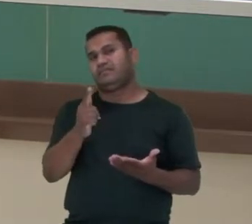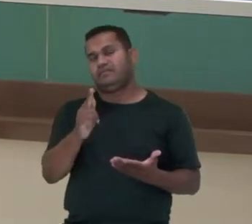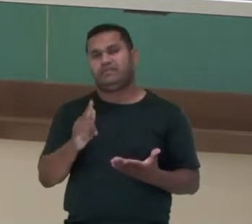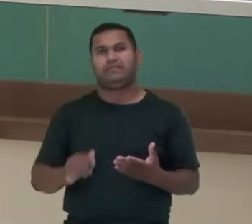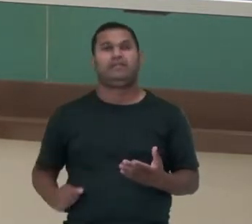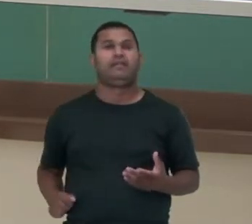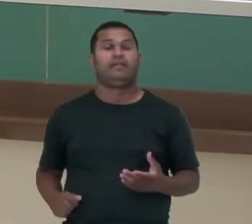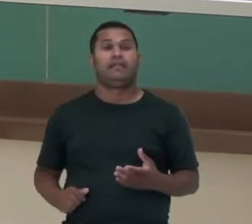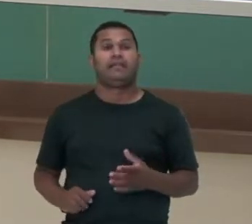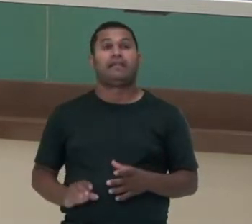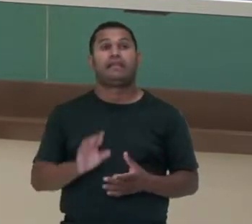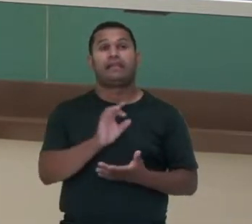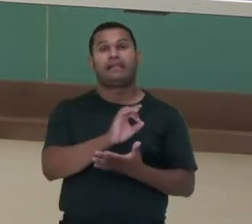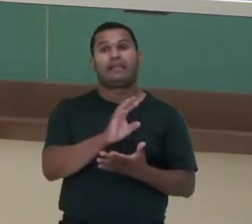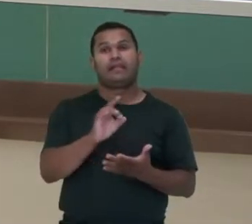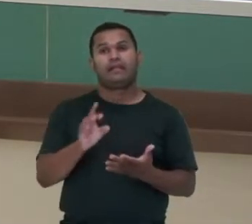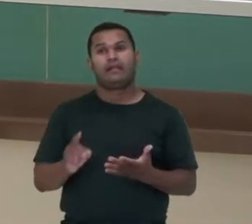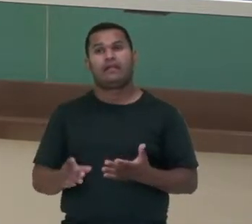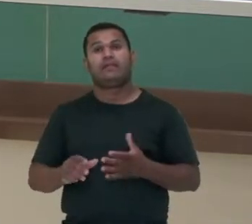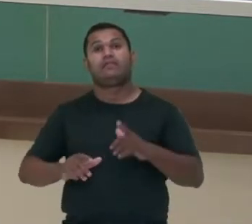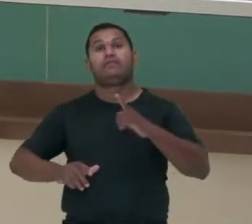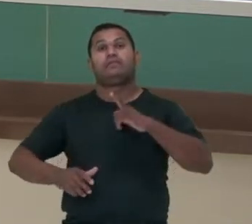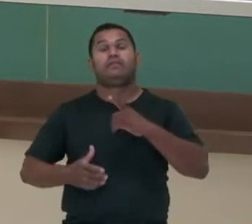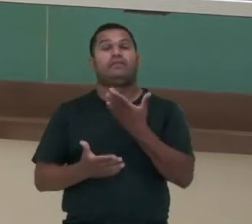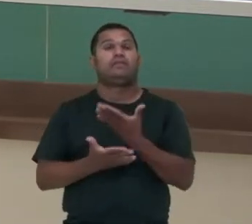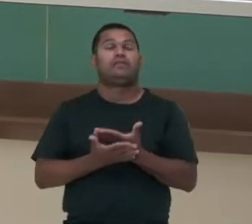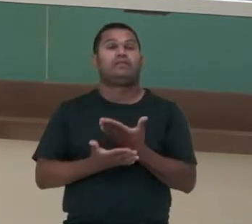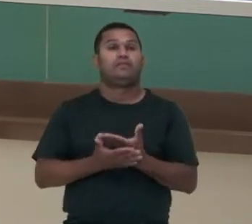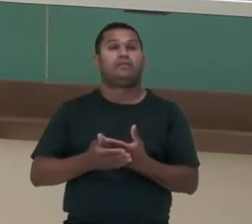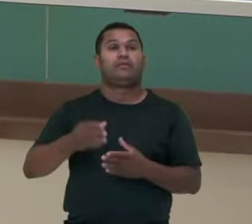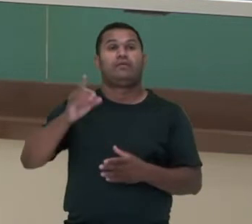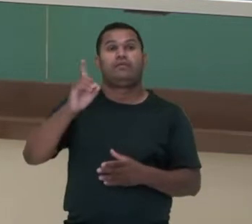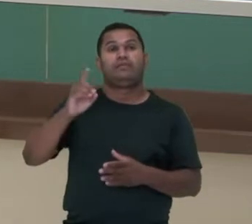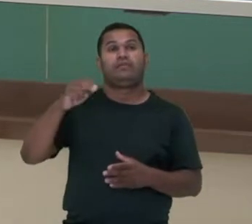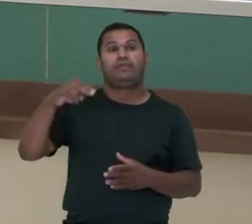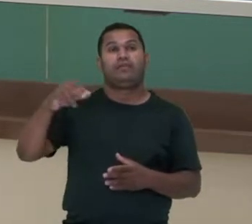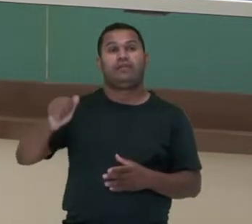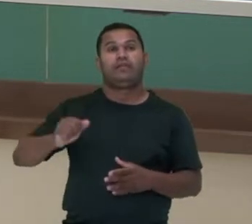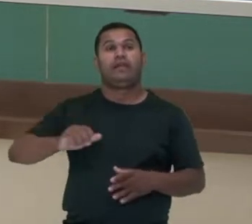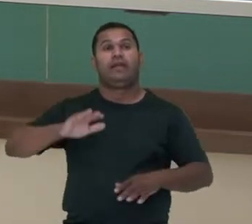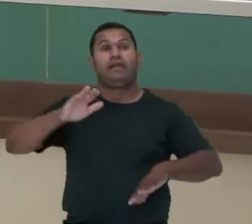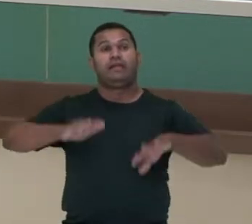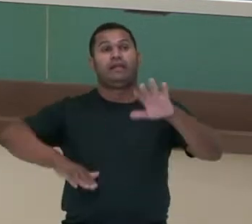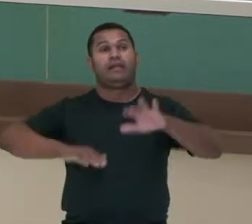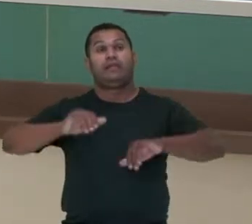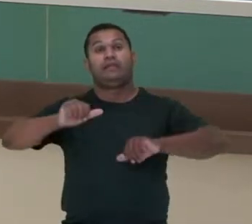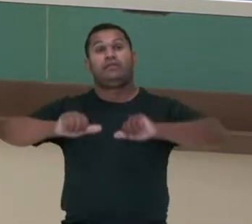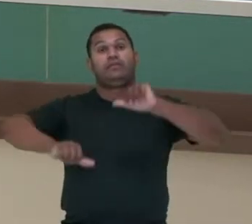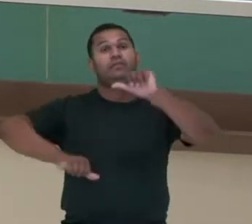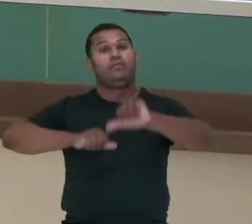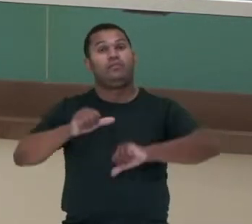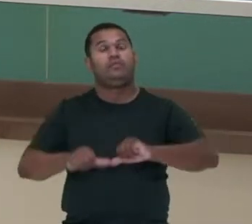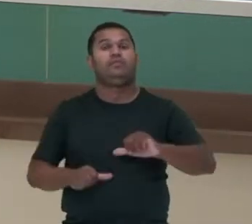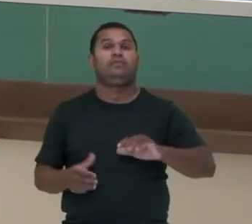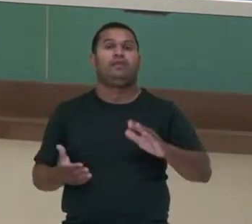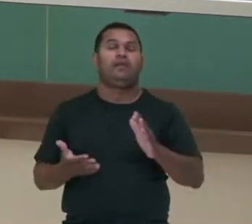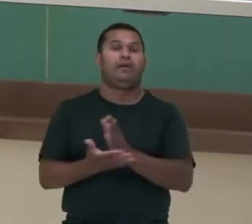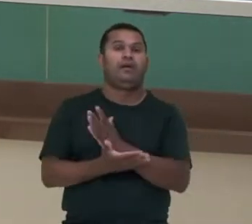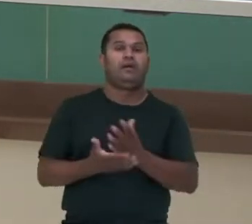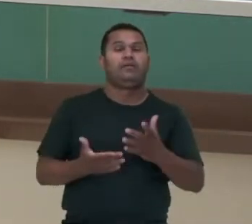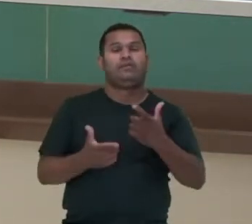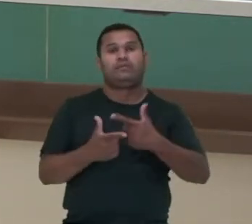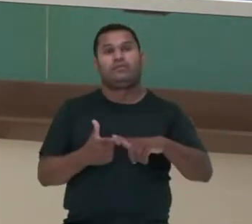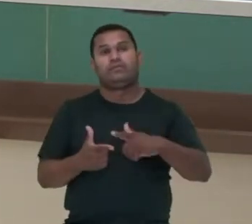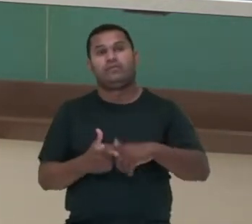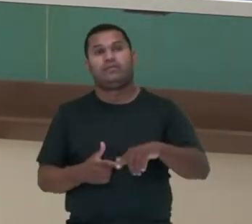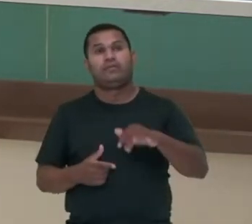responsáveis por regular a expressão gênica. Muitas vezes até alguns fatores que são gerados no próprio corpo, como situações emocionais,